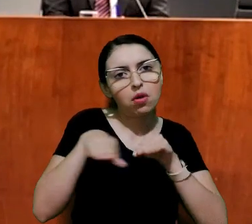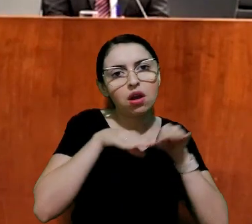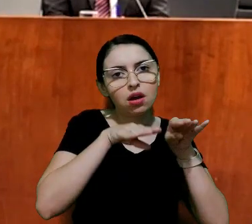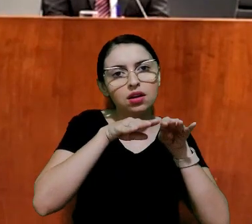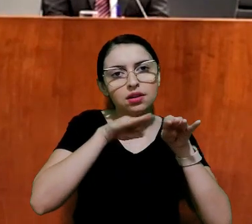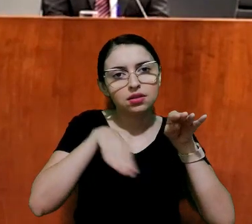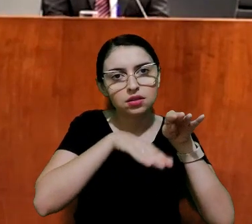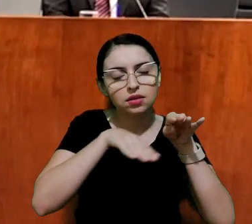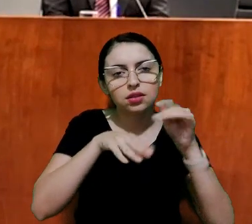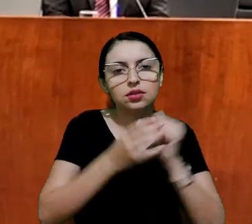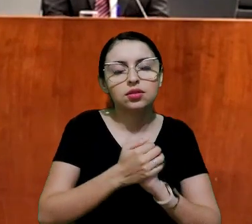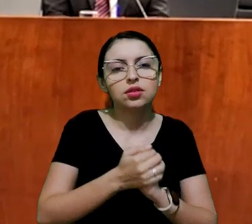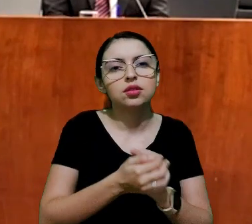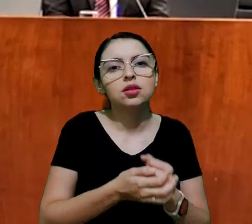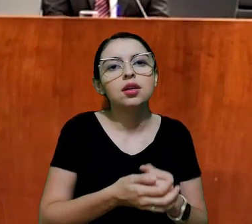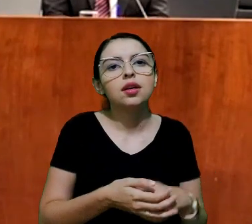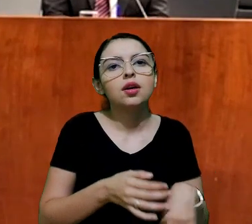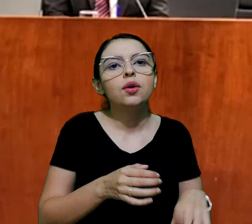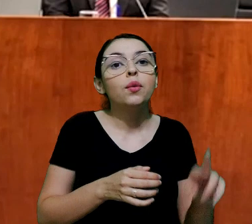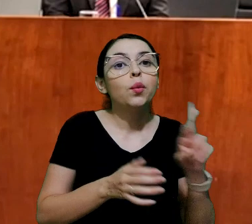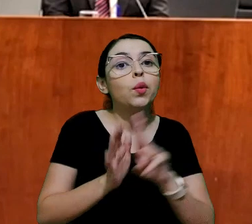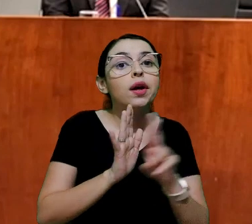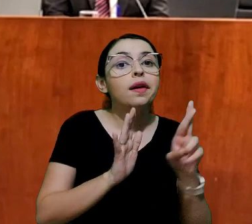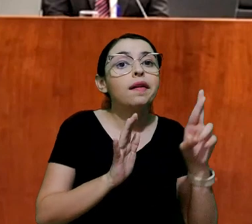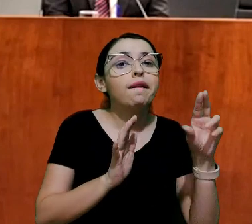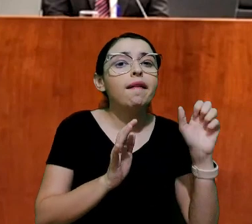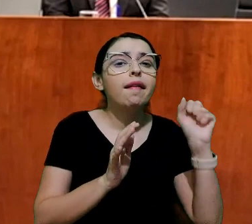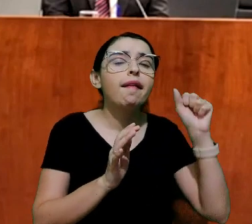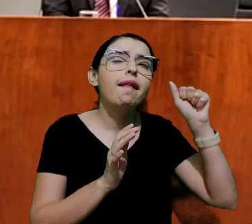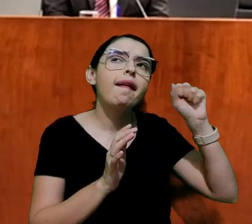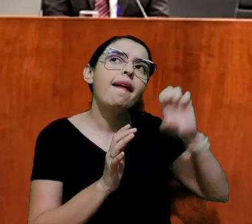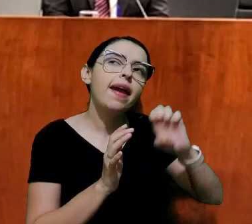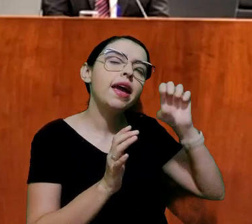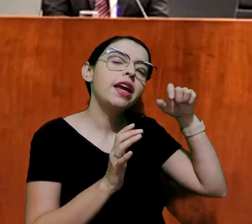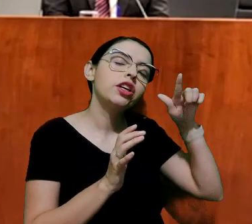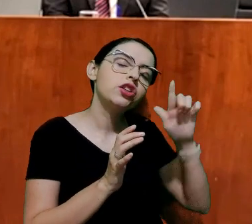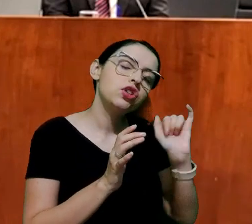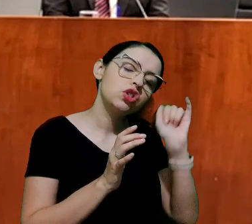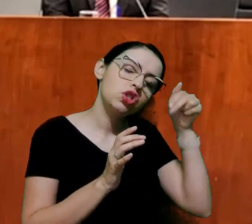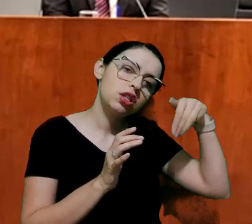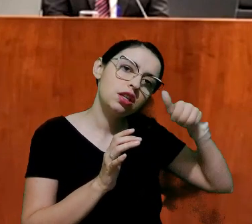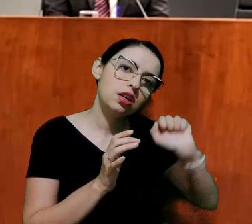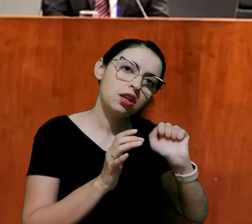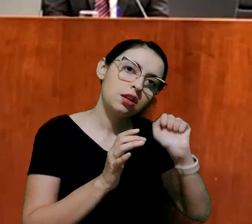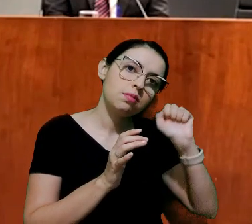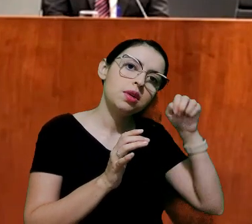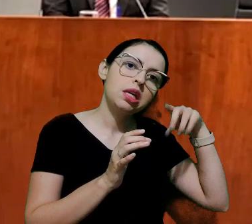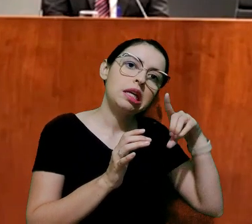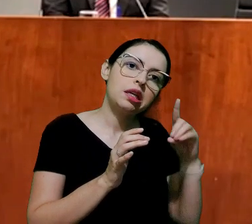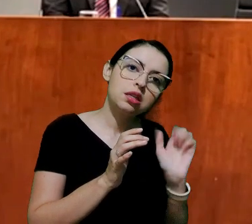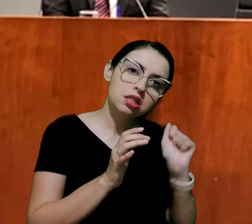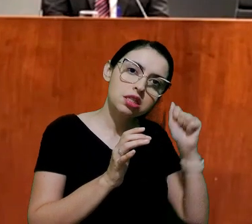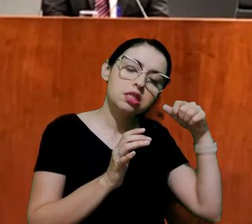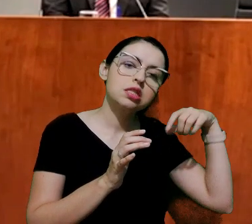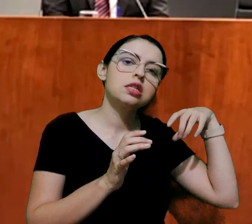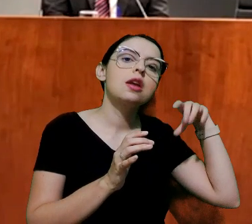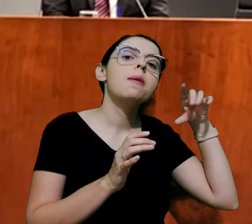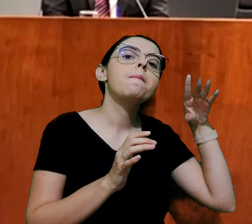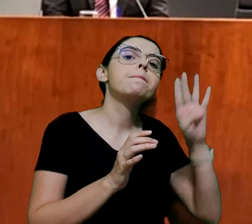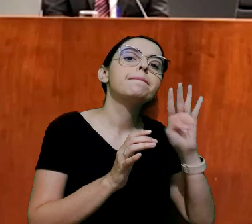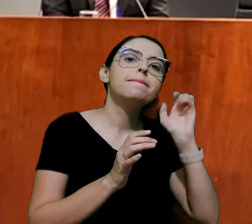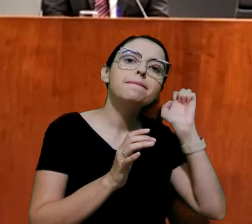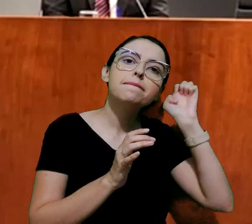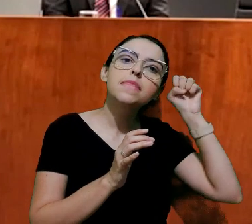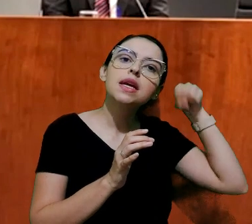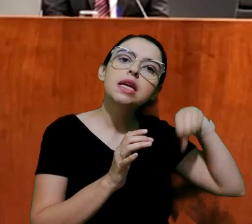do regime de bens. É possível, professora Rosa, na sua visão, haver essa renúncia ou à herança